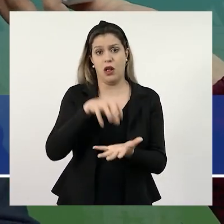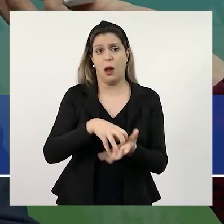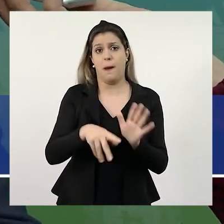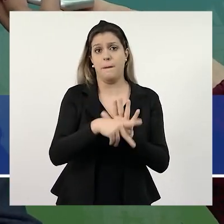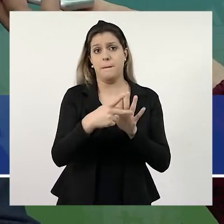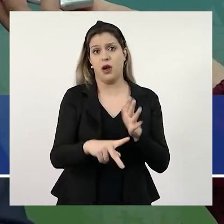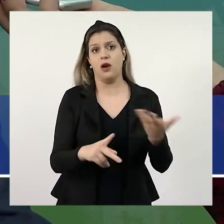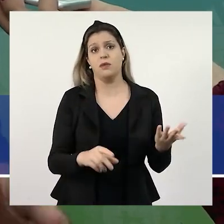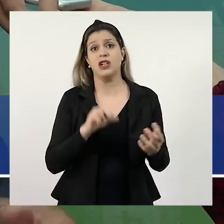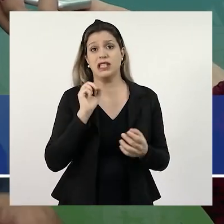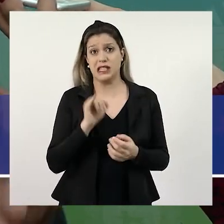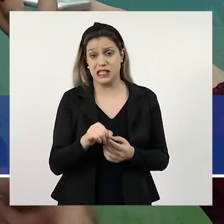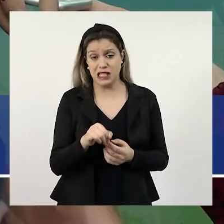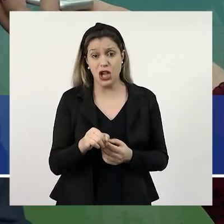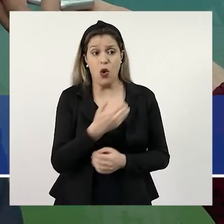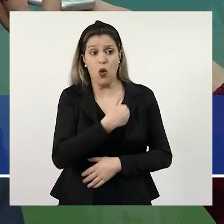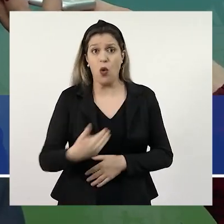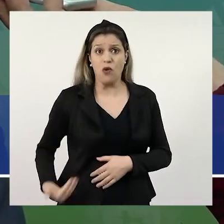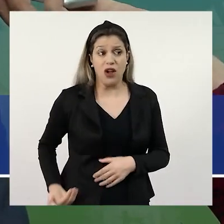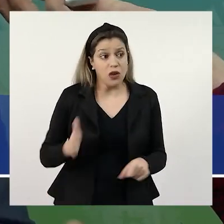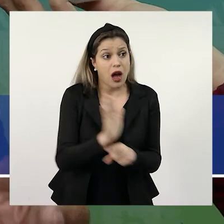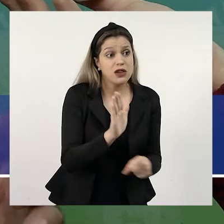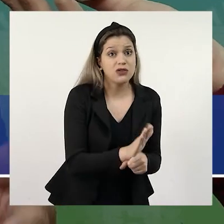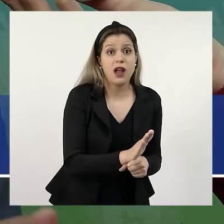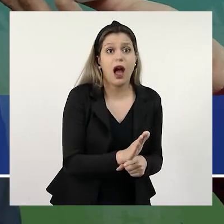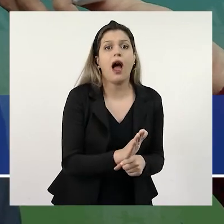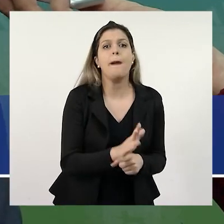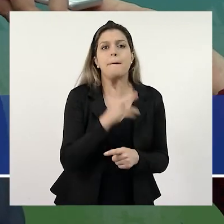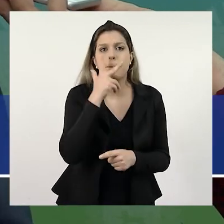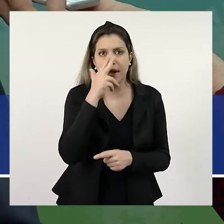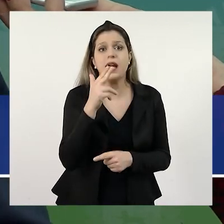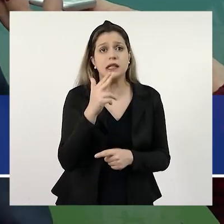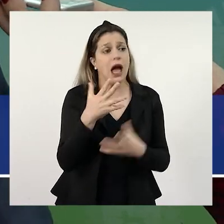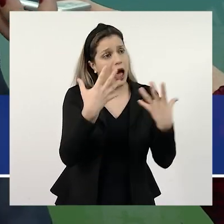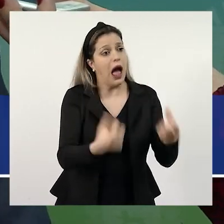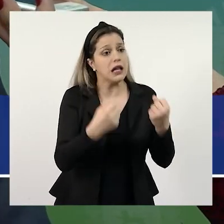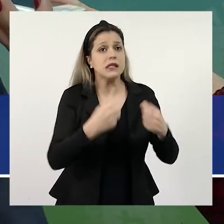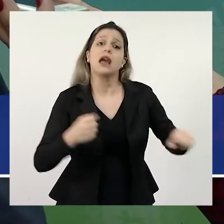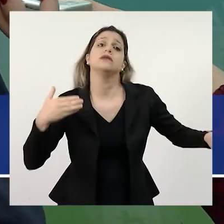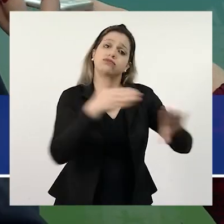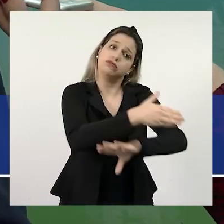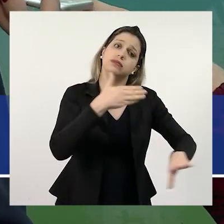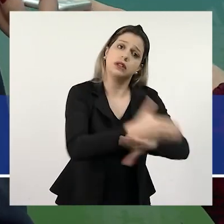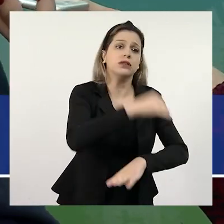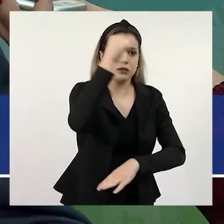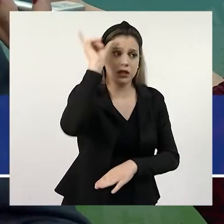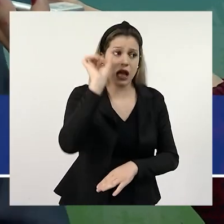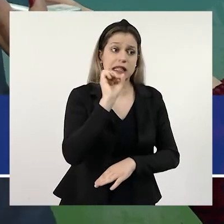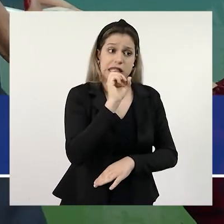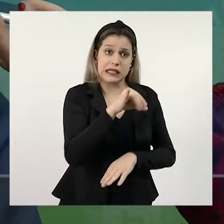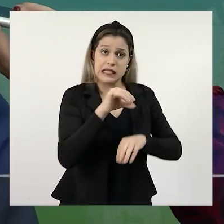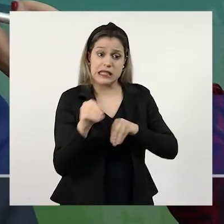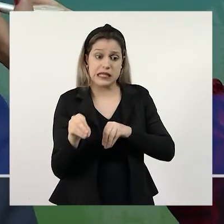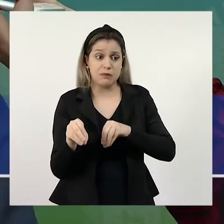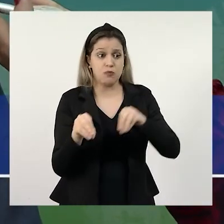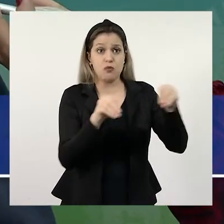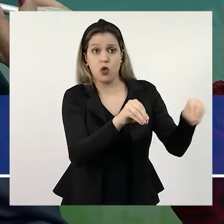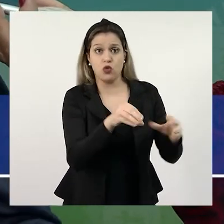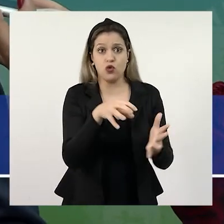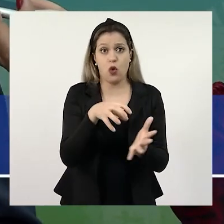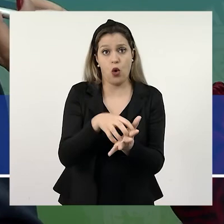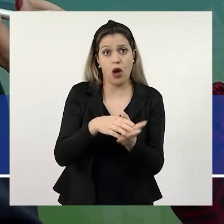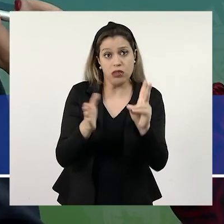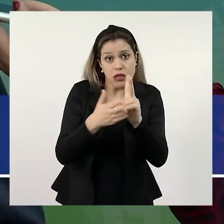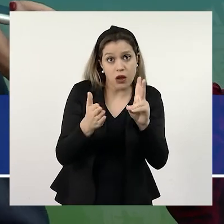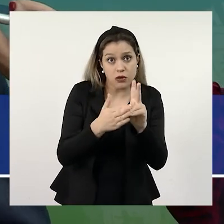tratar dessas pessoas lá, ele está incentivando a invasão. Então, se os índios saíram da aldeia A, B ou C, retornam à aldeia